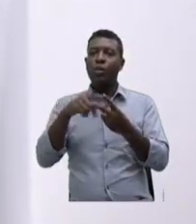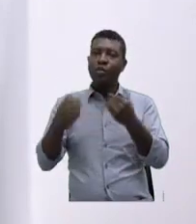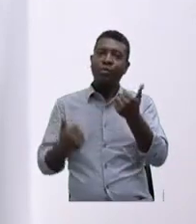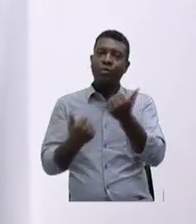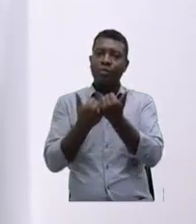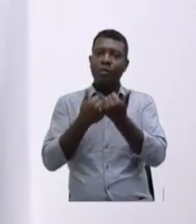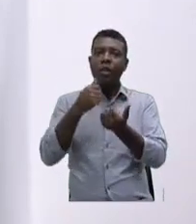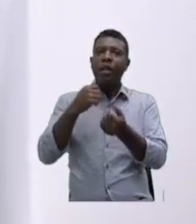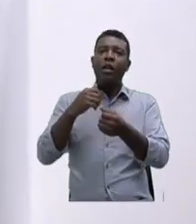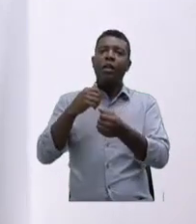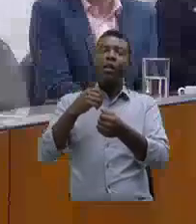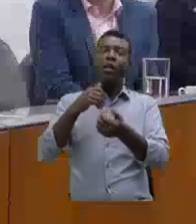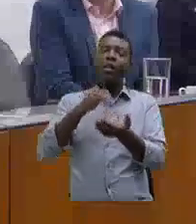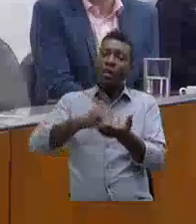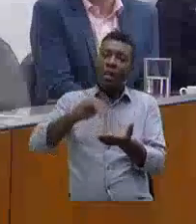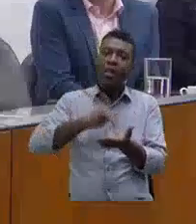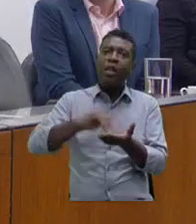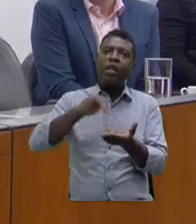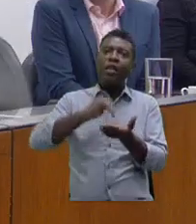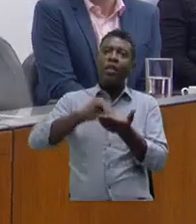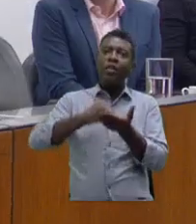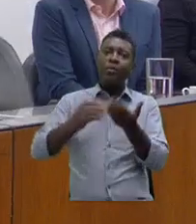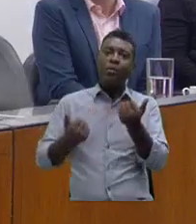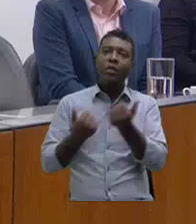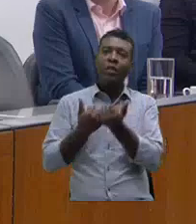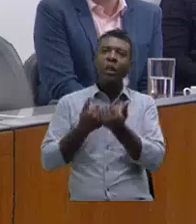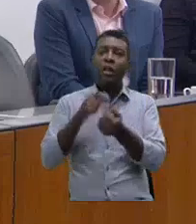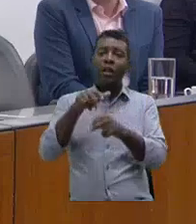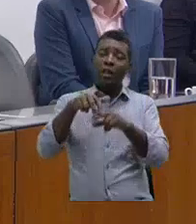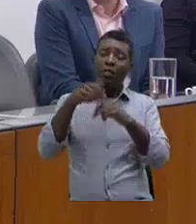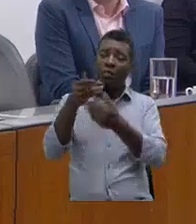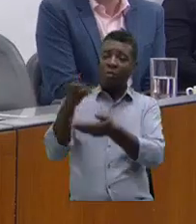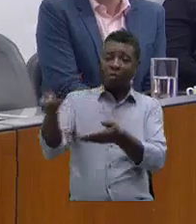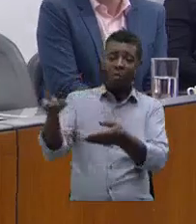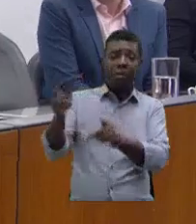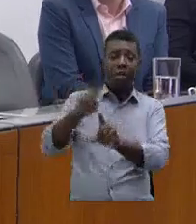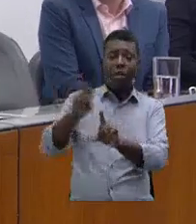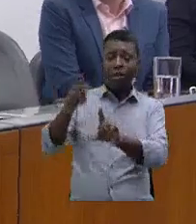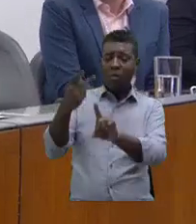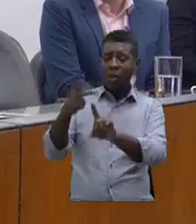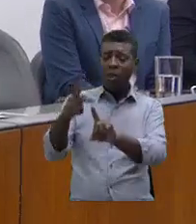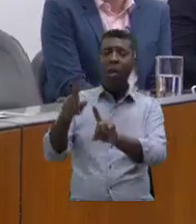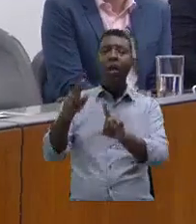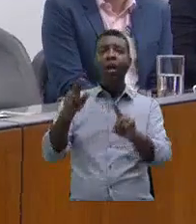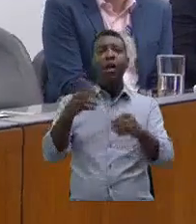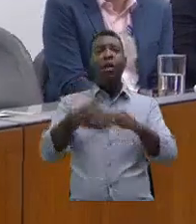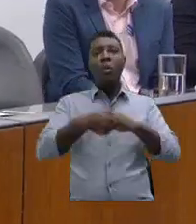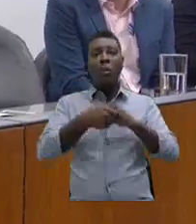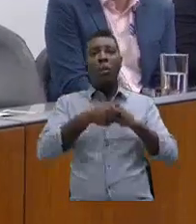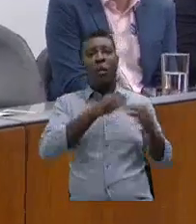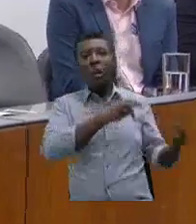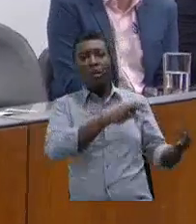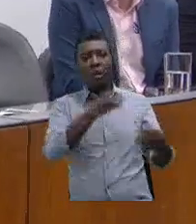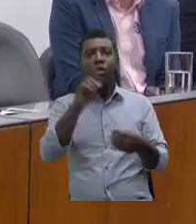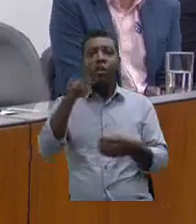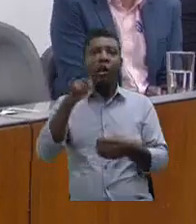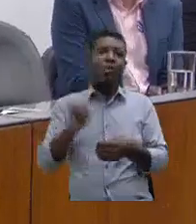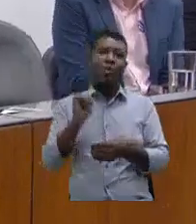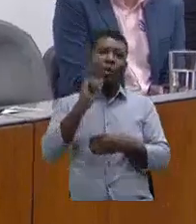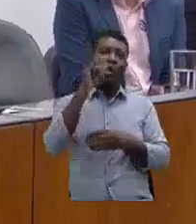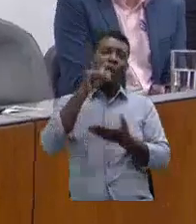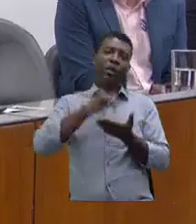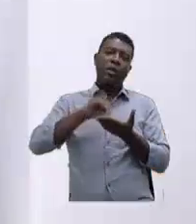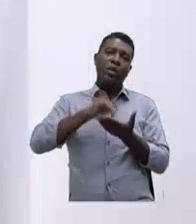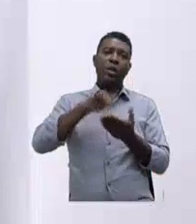subsecretários de Cultura, e, através de vocês, cumprimentar todos que fazem parte desta importante secretaria do nosso Estado